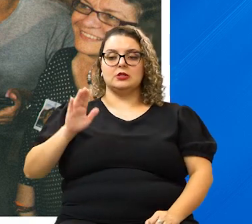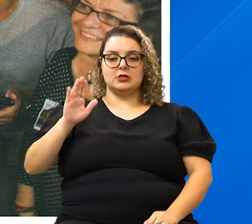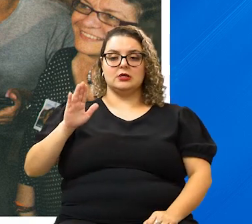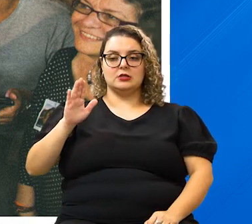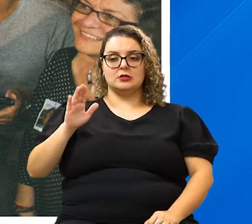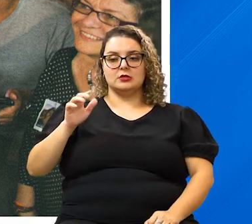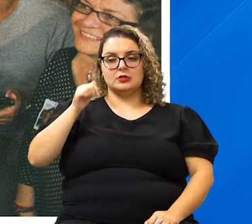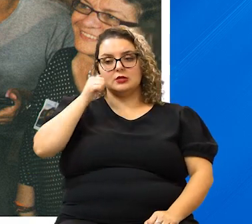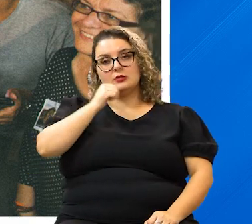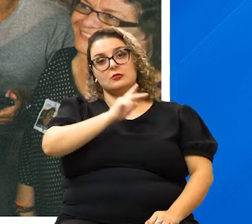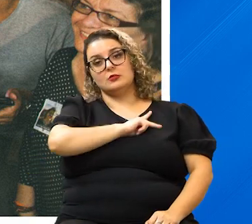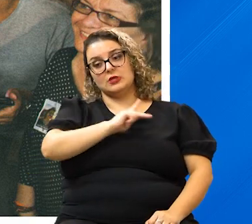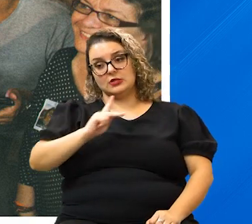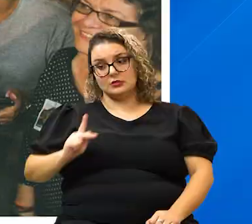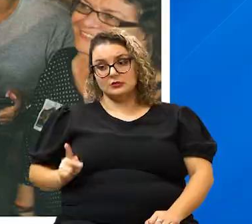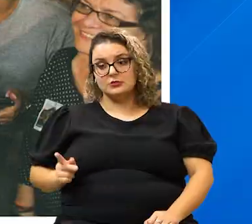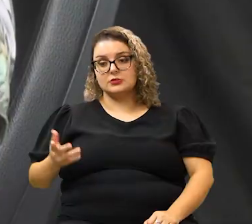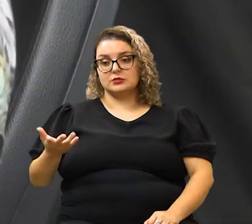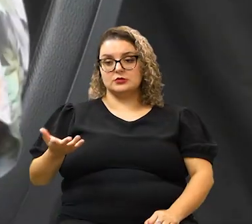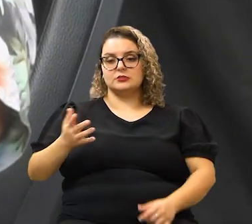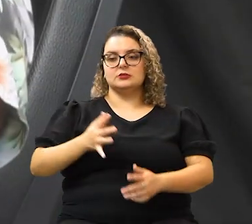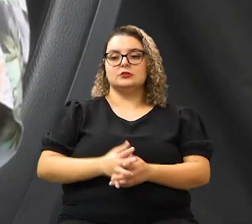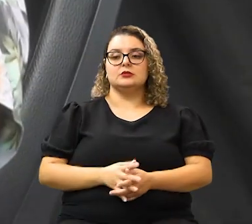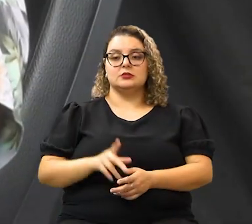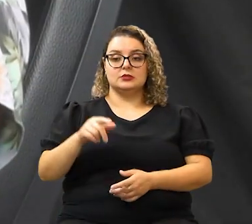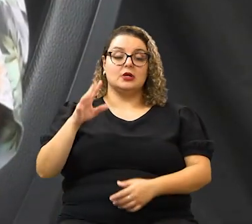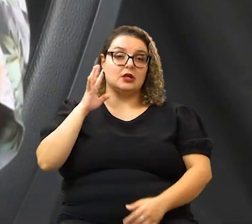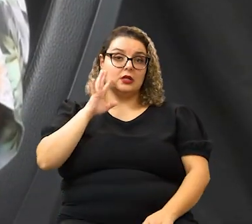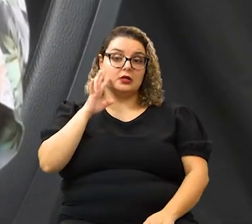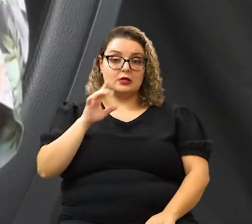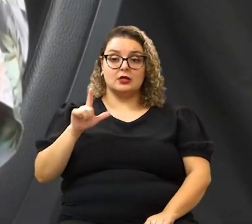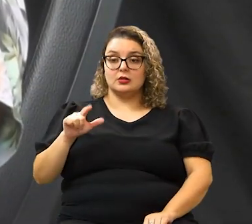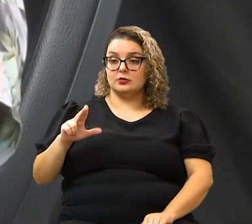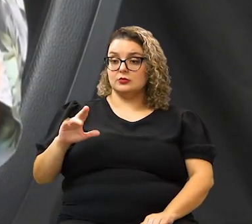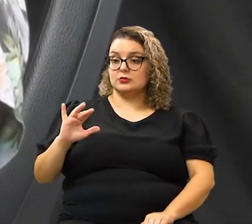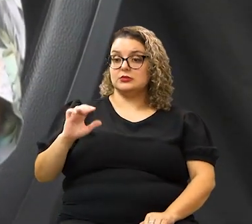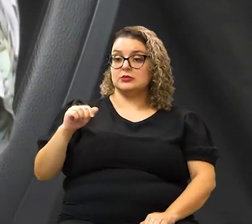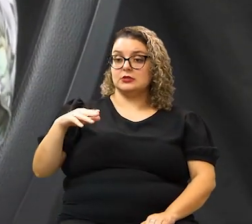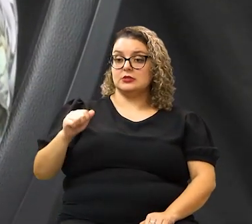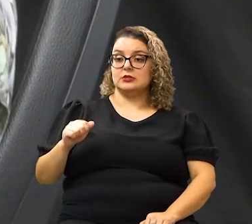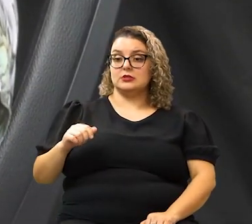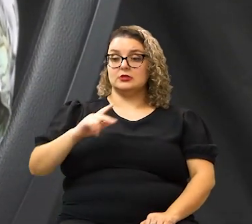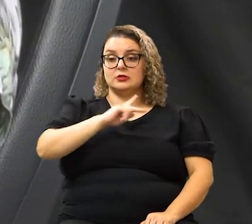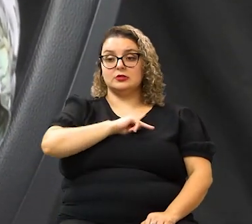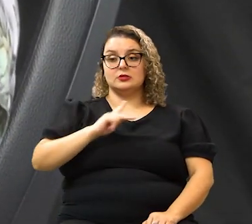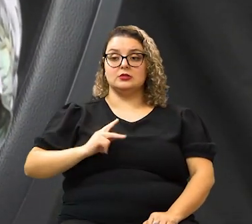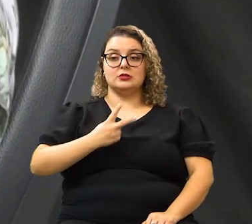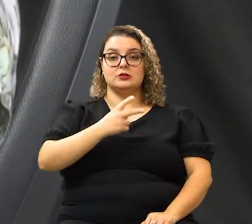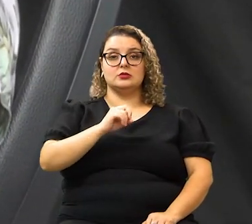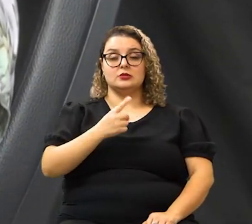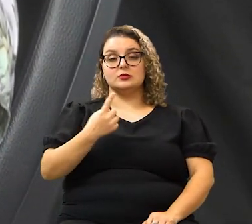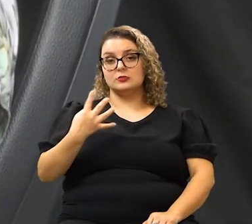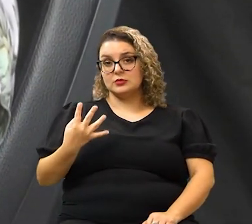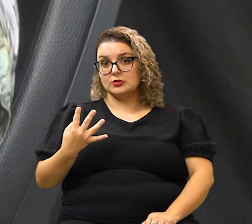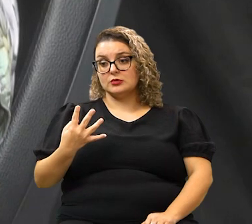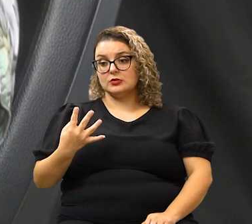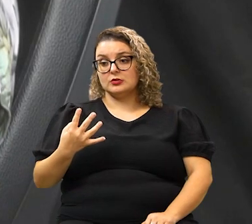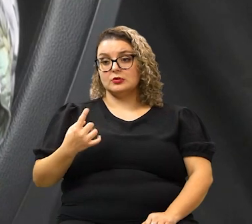E é interessante, né, que a Luciana, ela saiu candidata a presidente em 2014, sendo que 11 anos antes